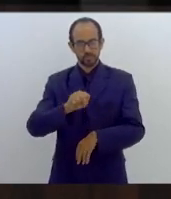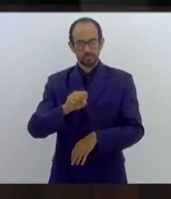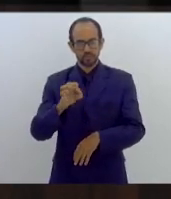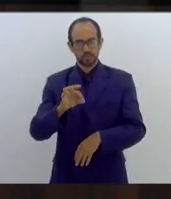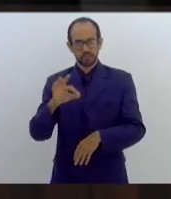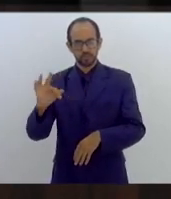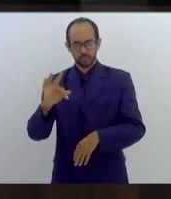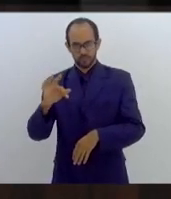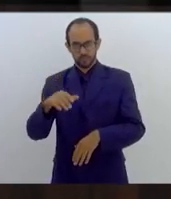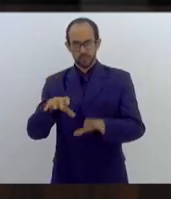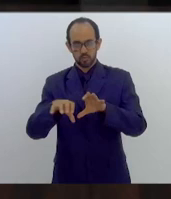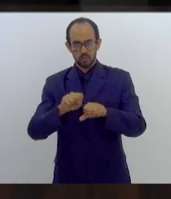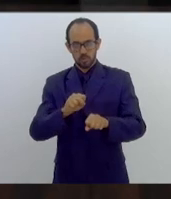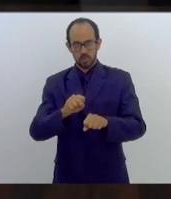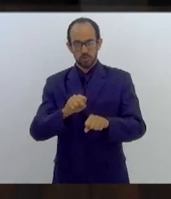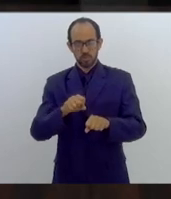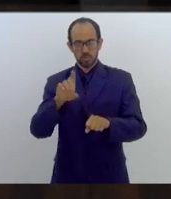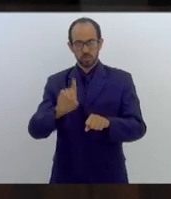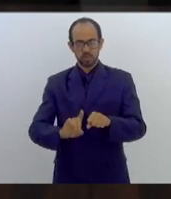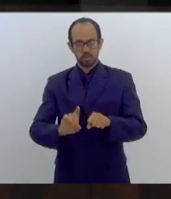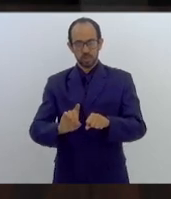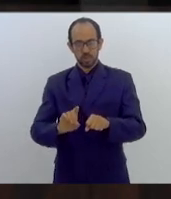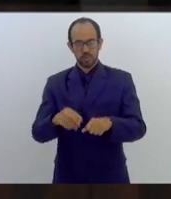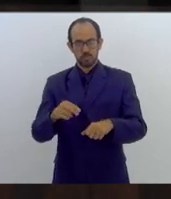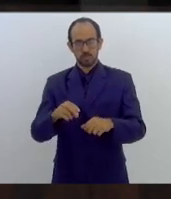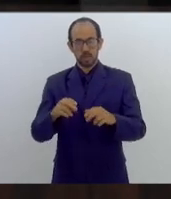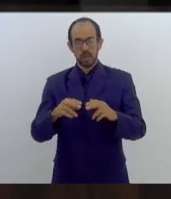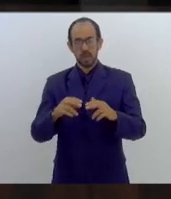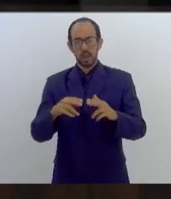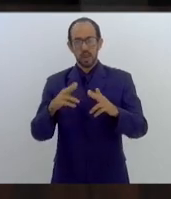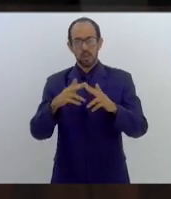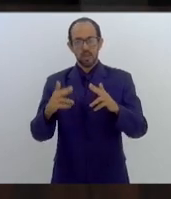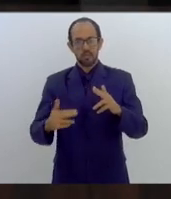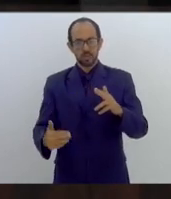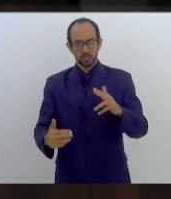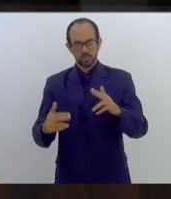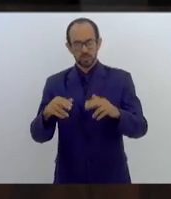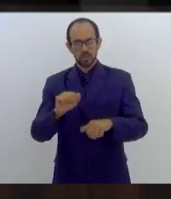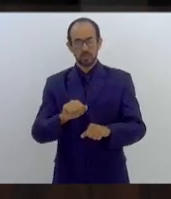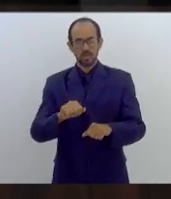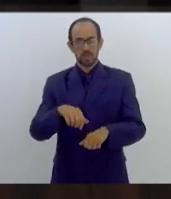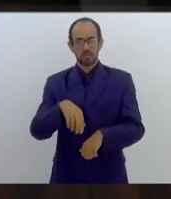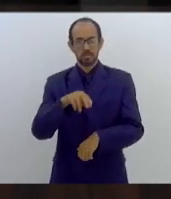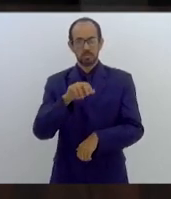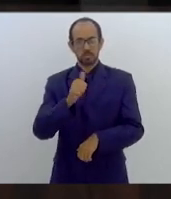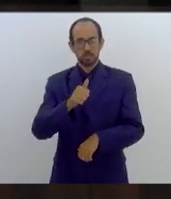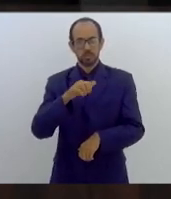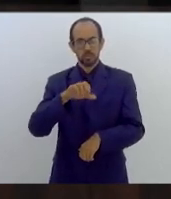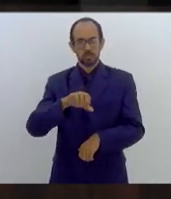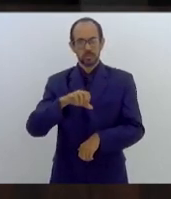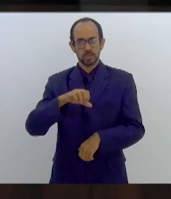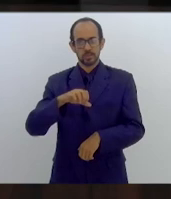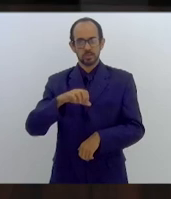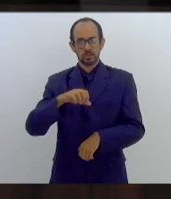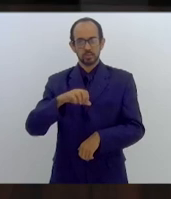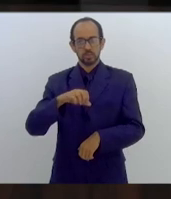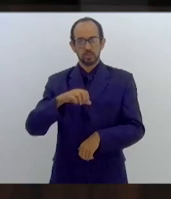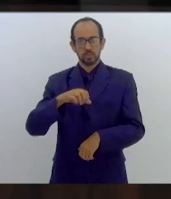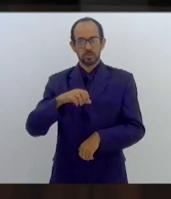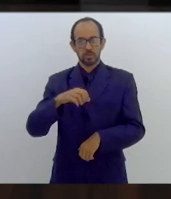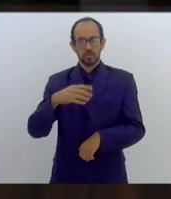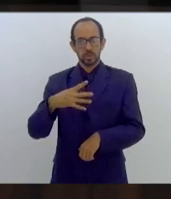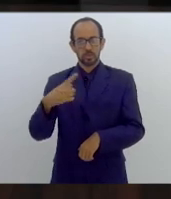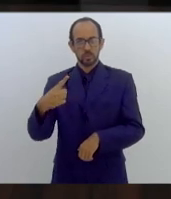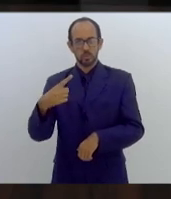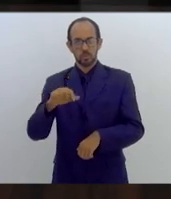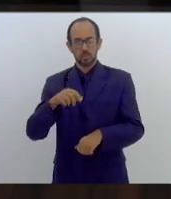Graduou-se em Direito pela Universidade do Estado do Rio de Janeiro em 1991, tendo sido professor da Universidade do Rio de